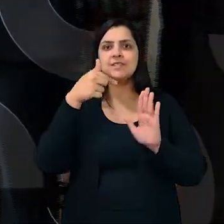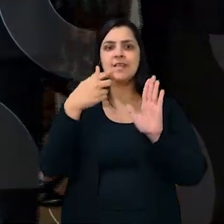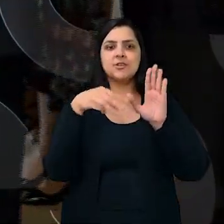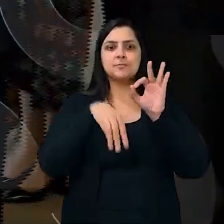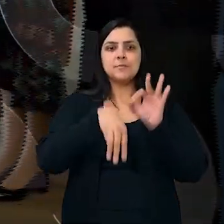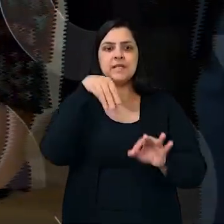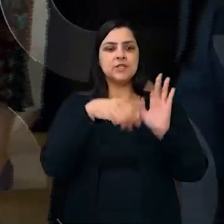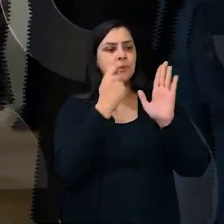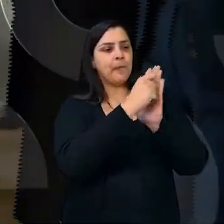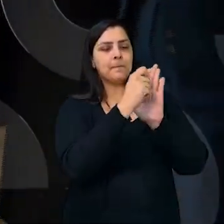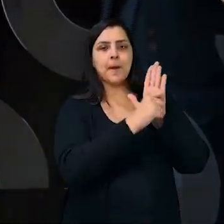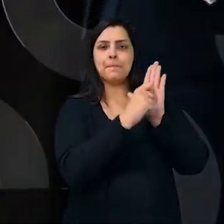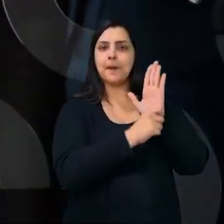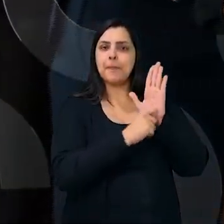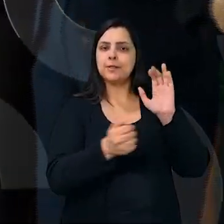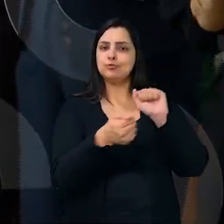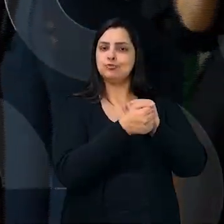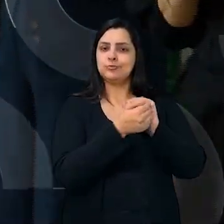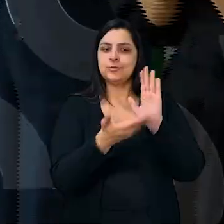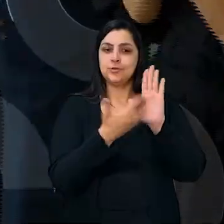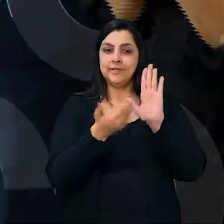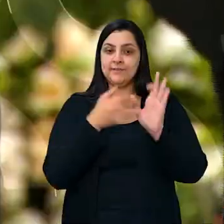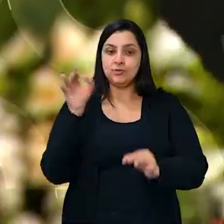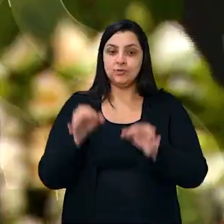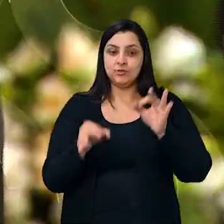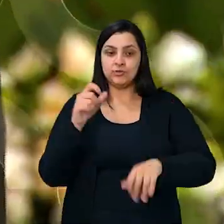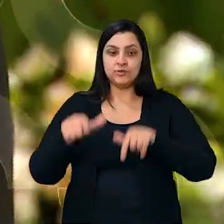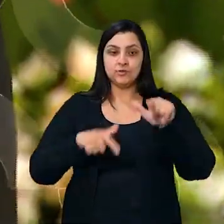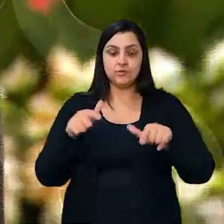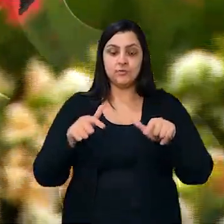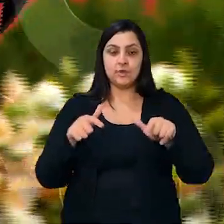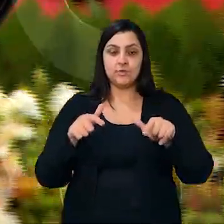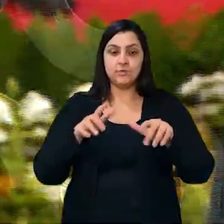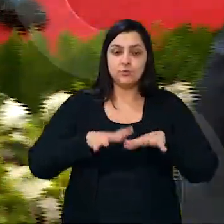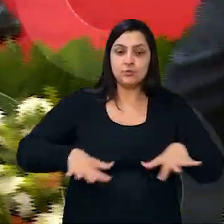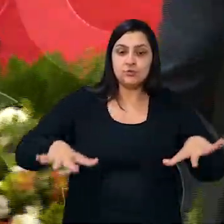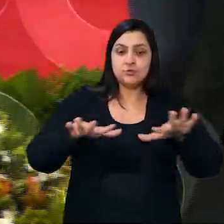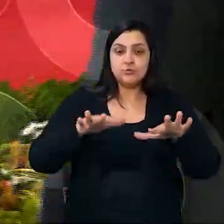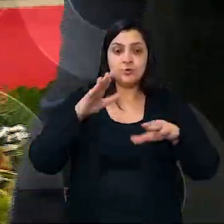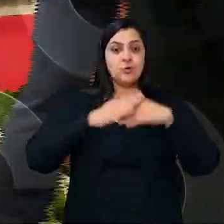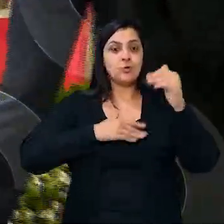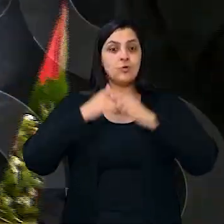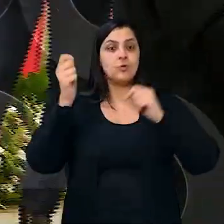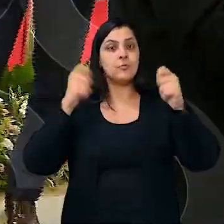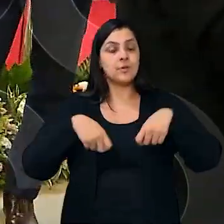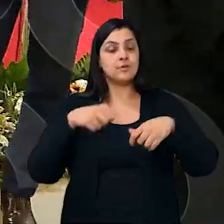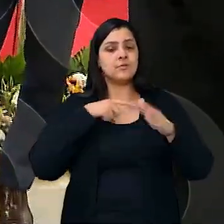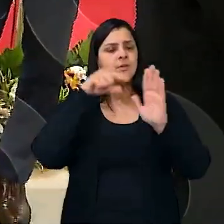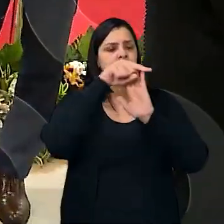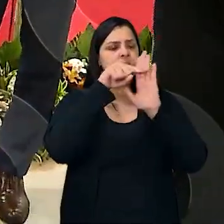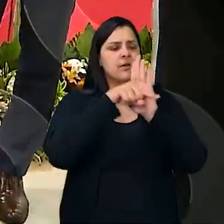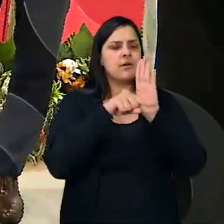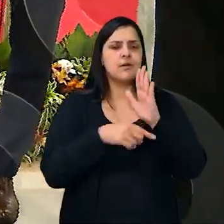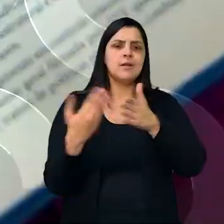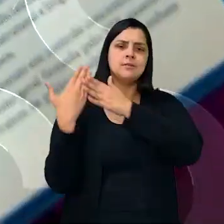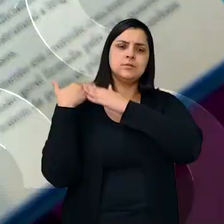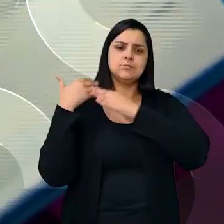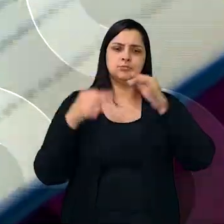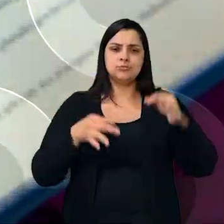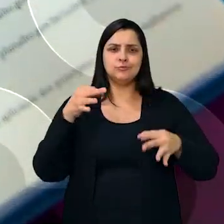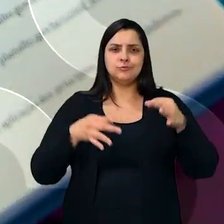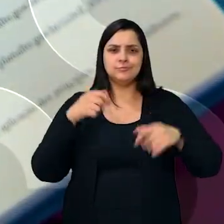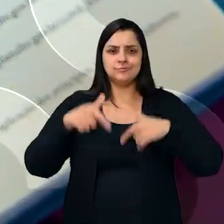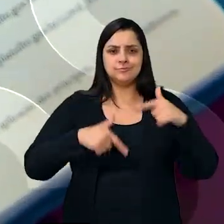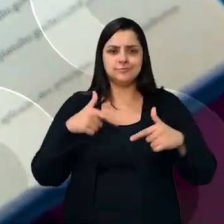27 ministros e ministras da Corte. O livro Justiça do Trabalho, Jurisdição e Competência traz uma análise do papel do